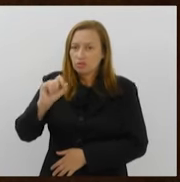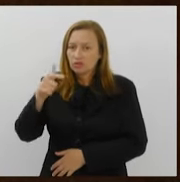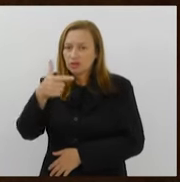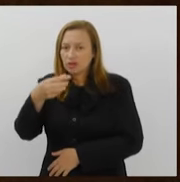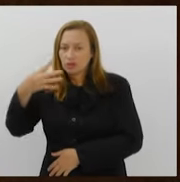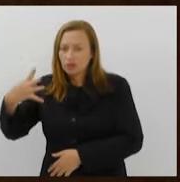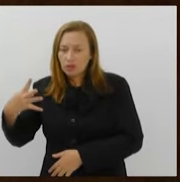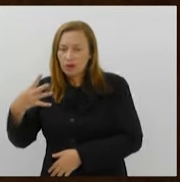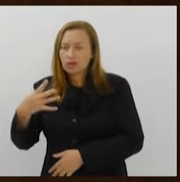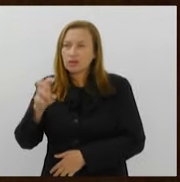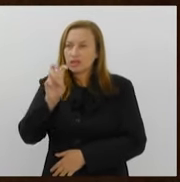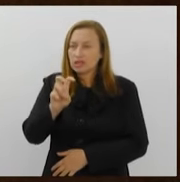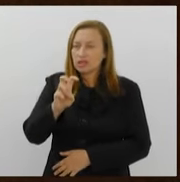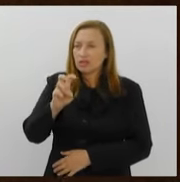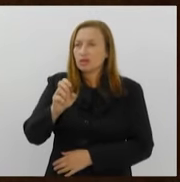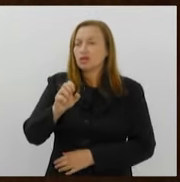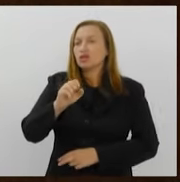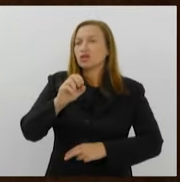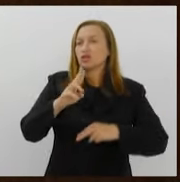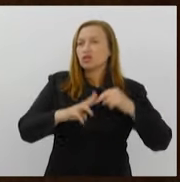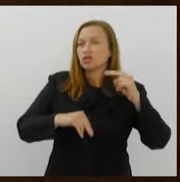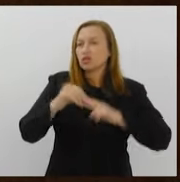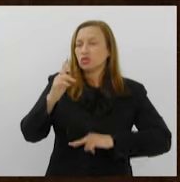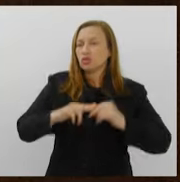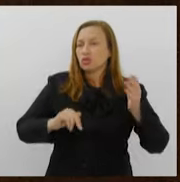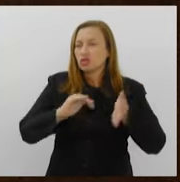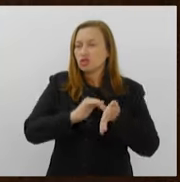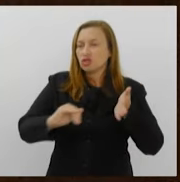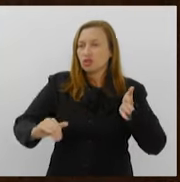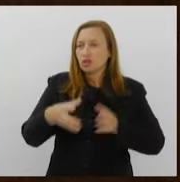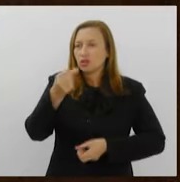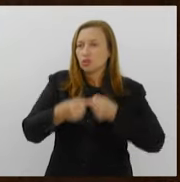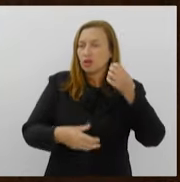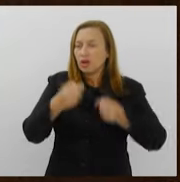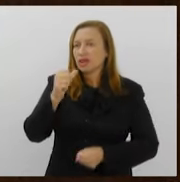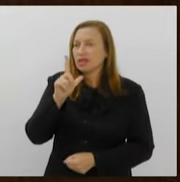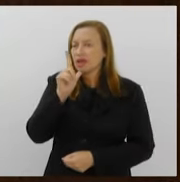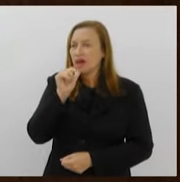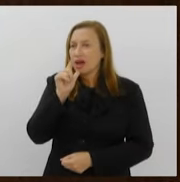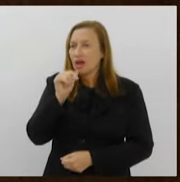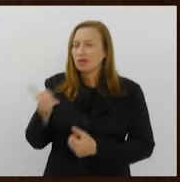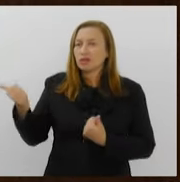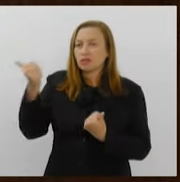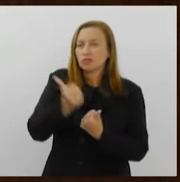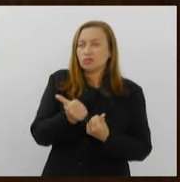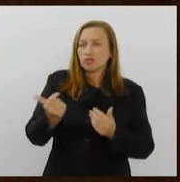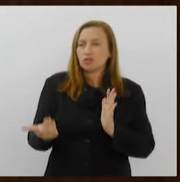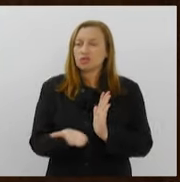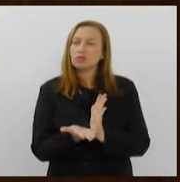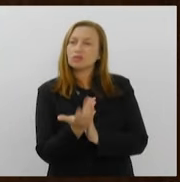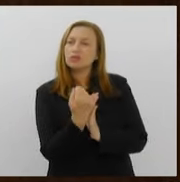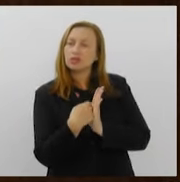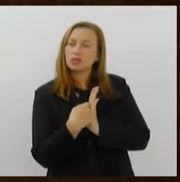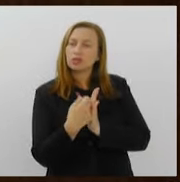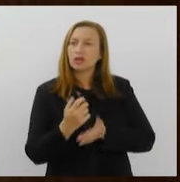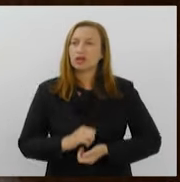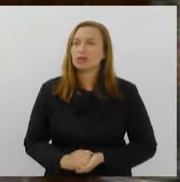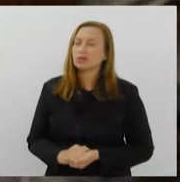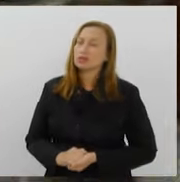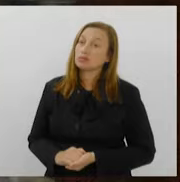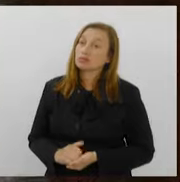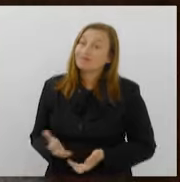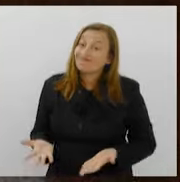5 de junho, tirando o leite e a água mineral da substituição tributária. Isso